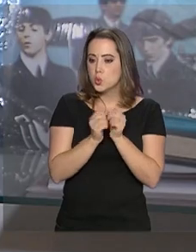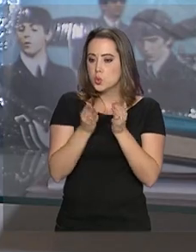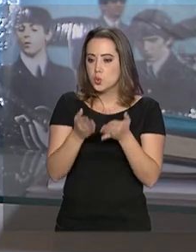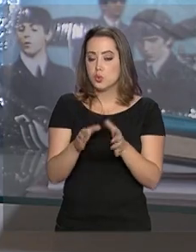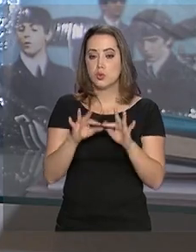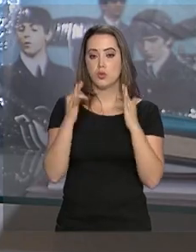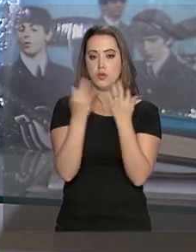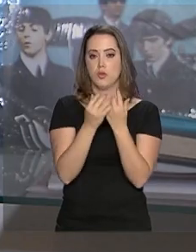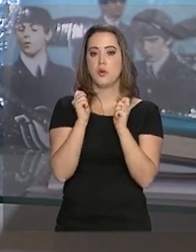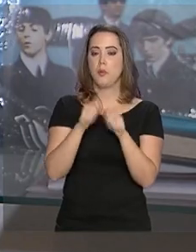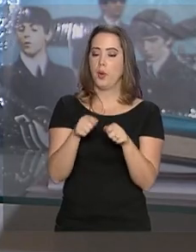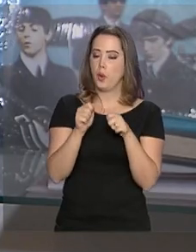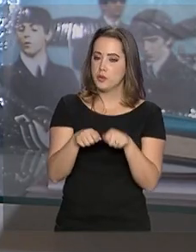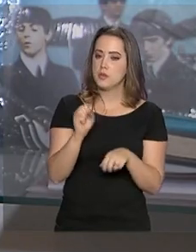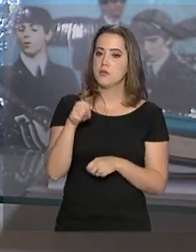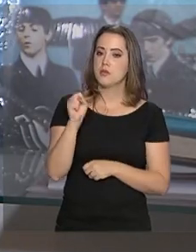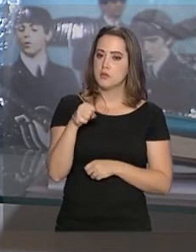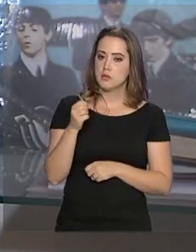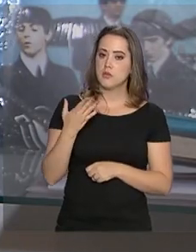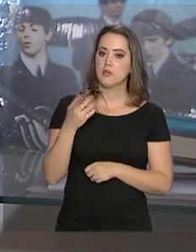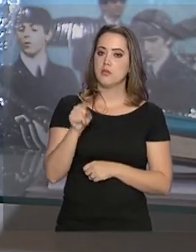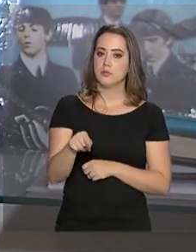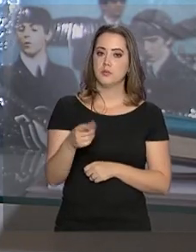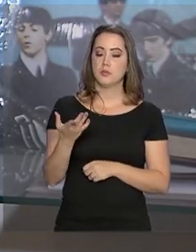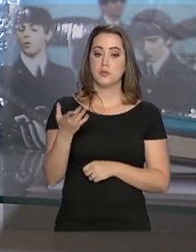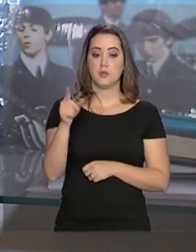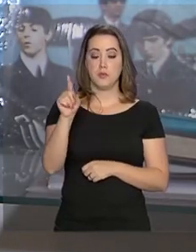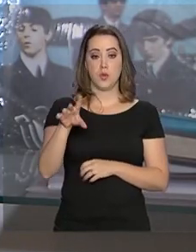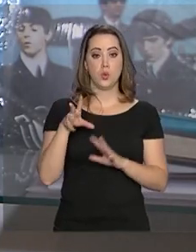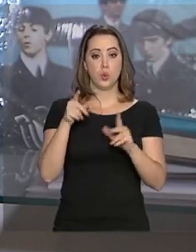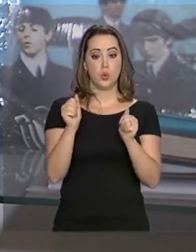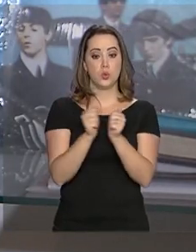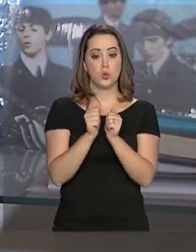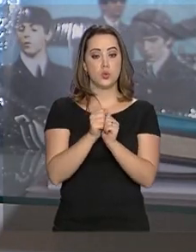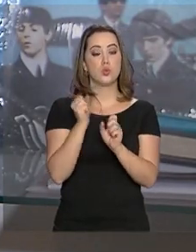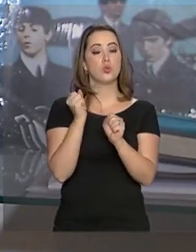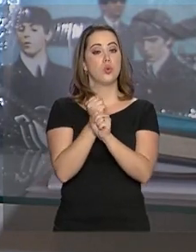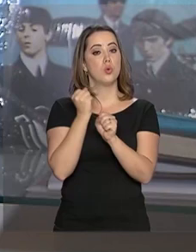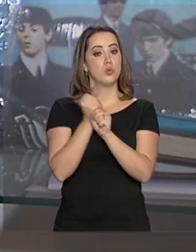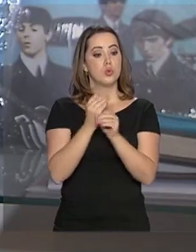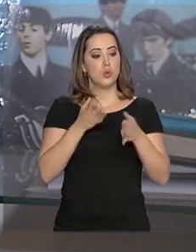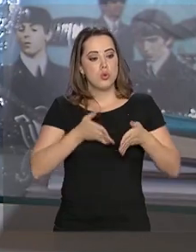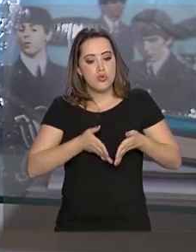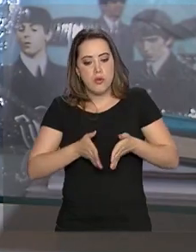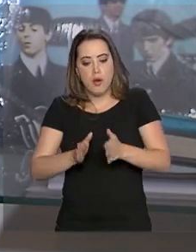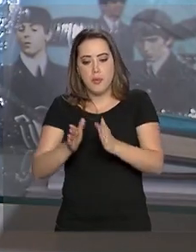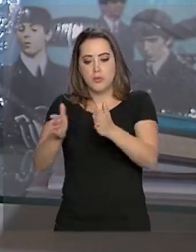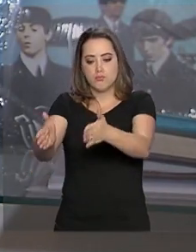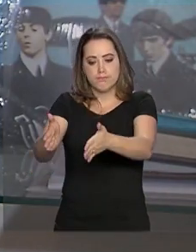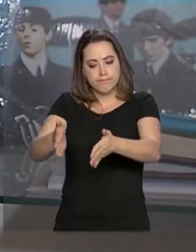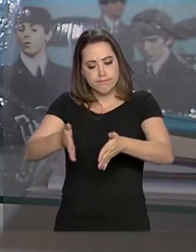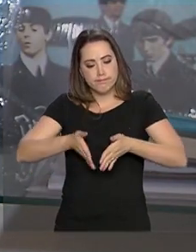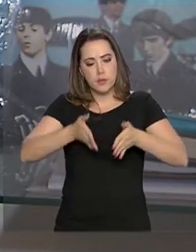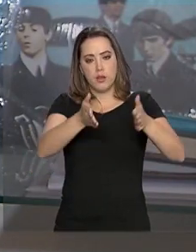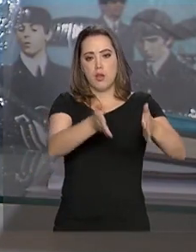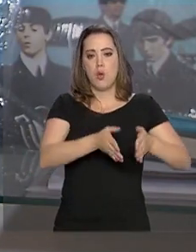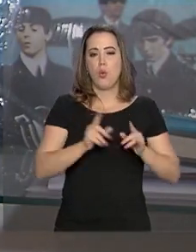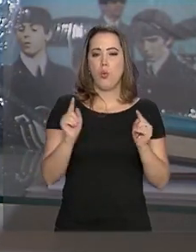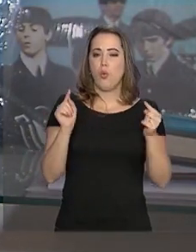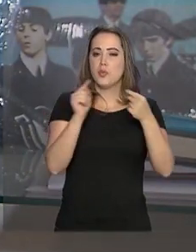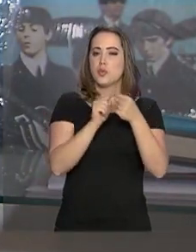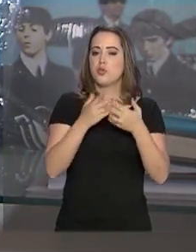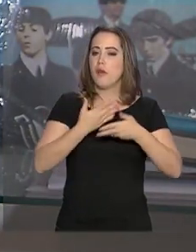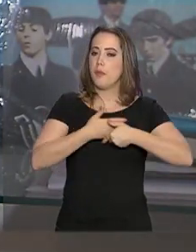possa em algum sentido ser serem todos juntos construtores de canais com o objetivo fundamental de